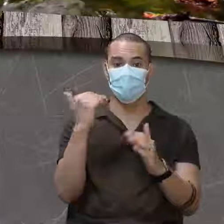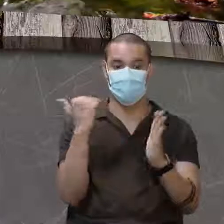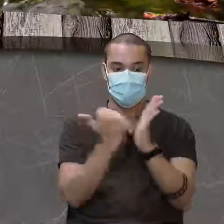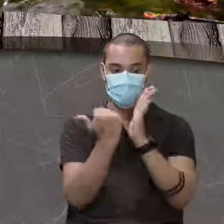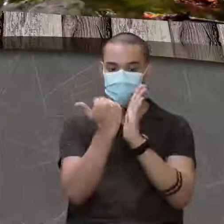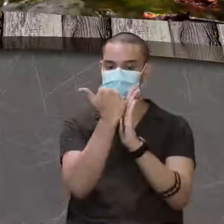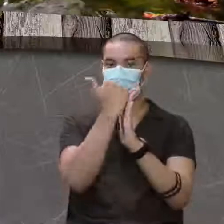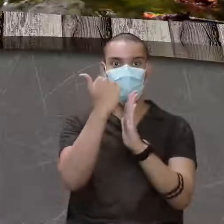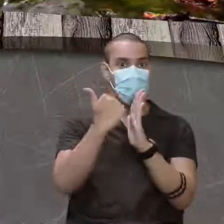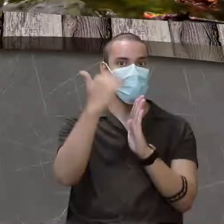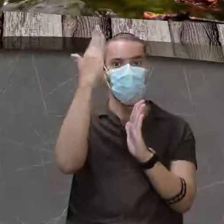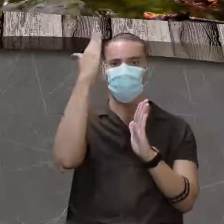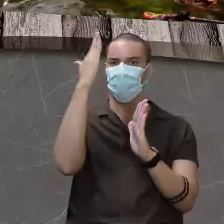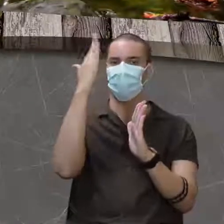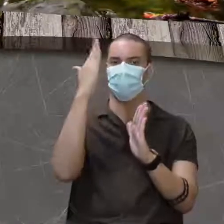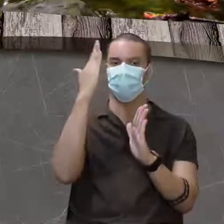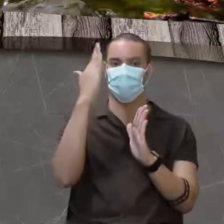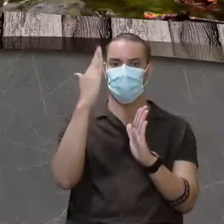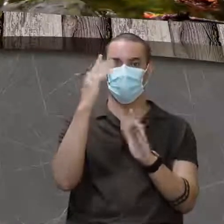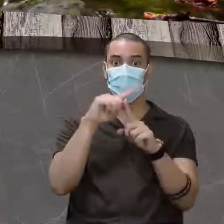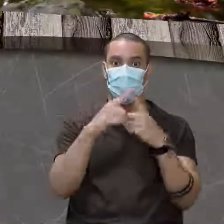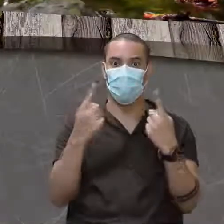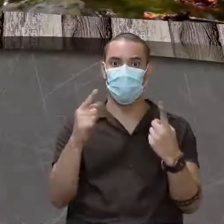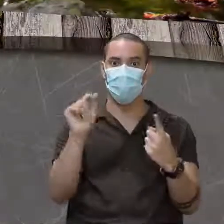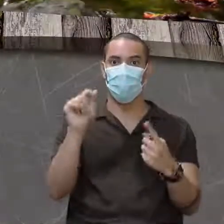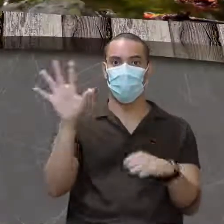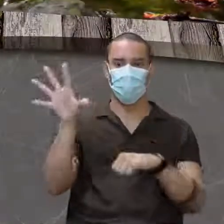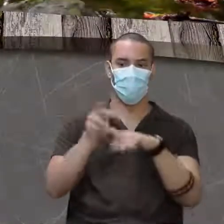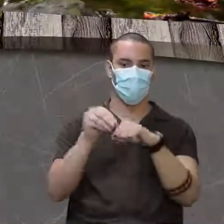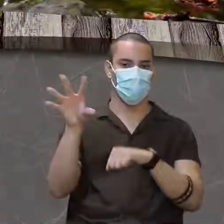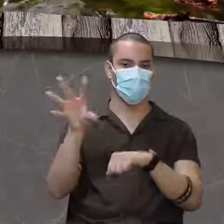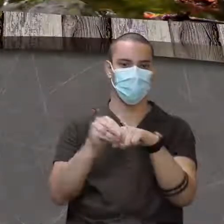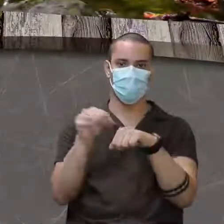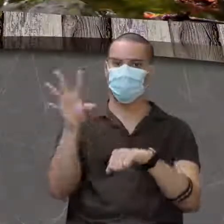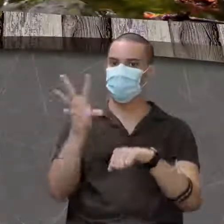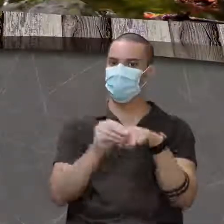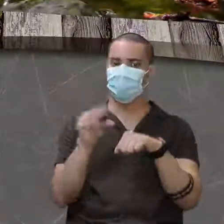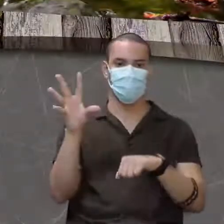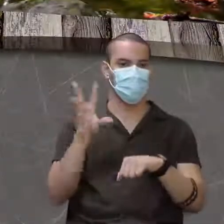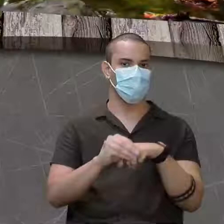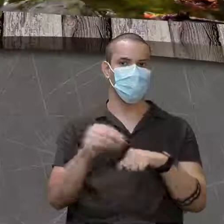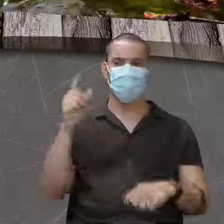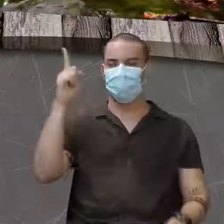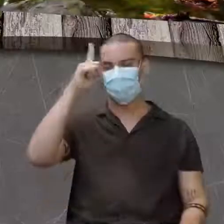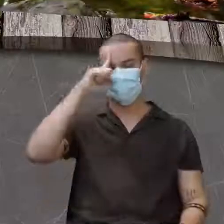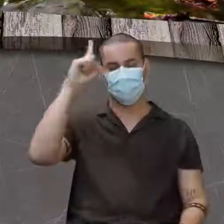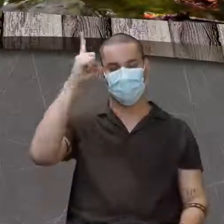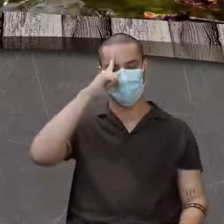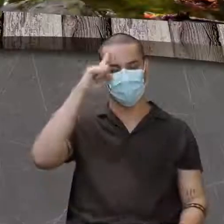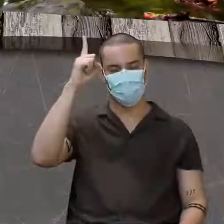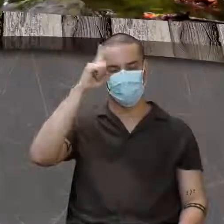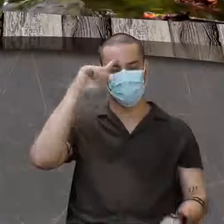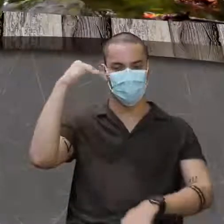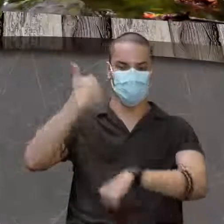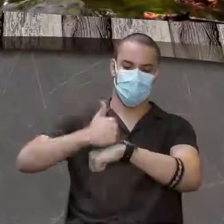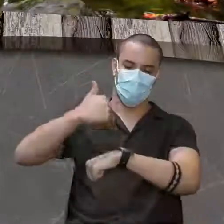você alcançar, mas o nível de conhecimento, ele é contínuo.